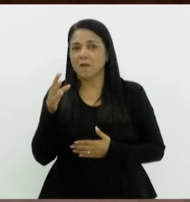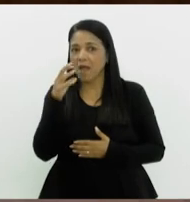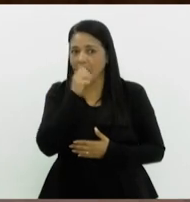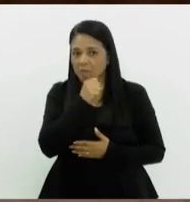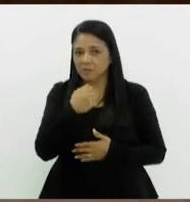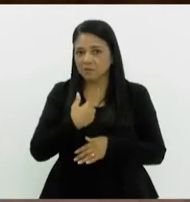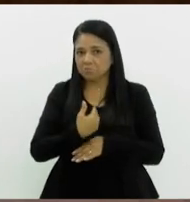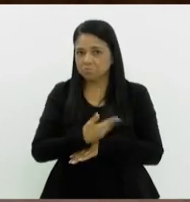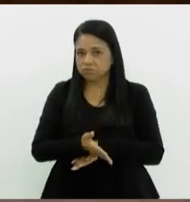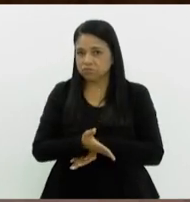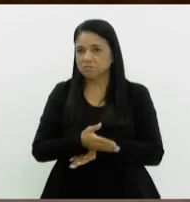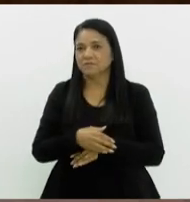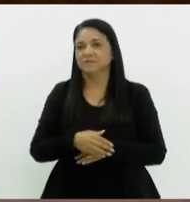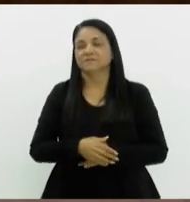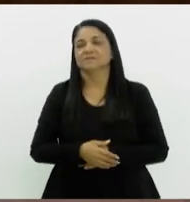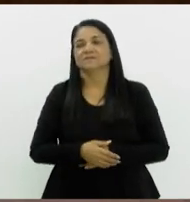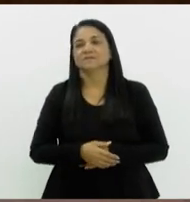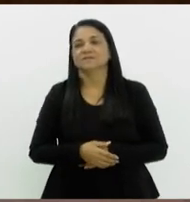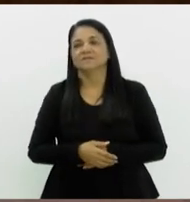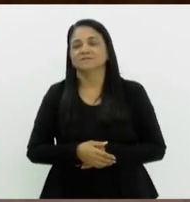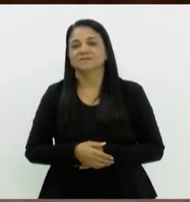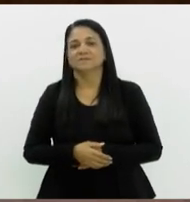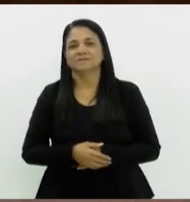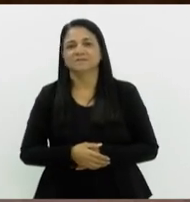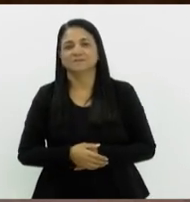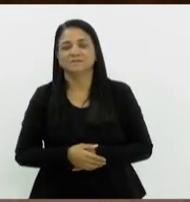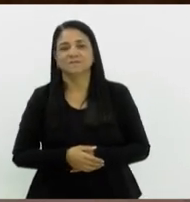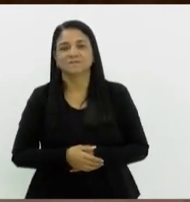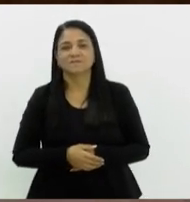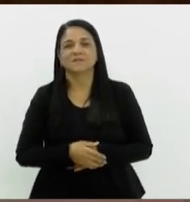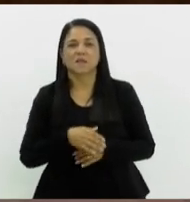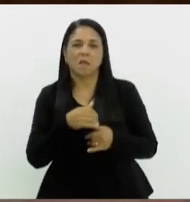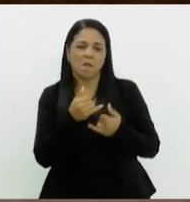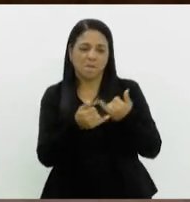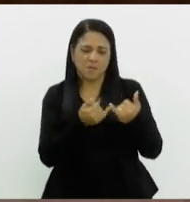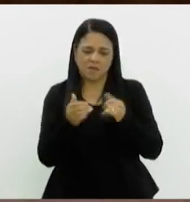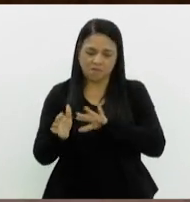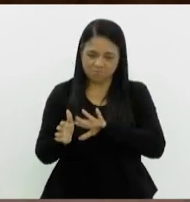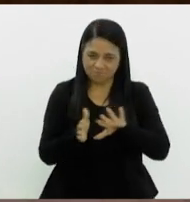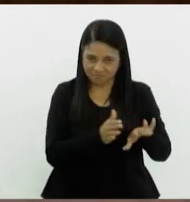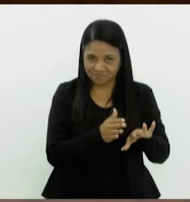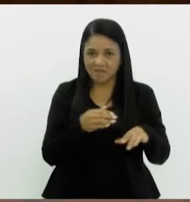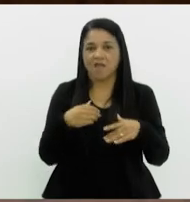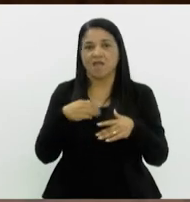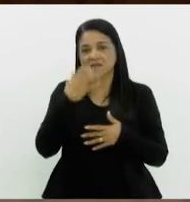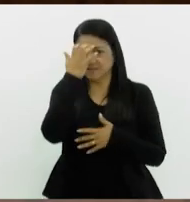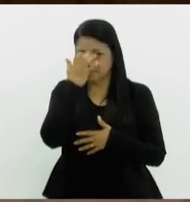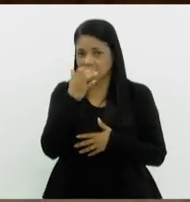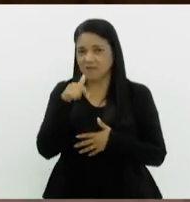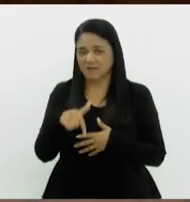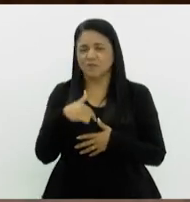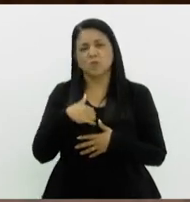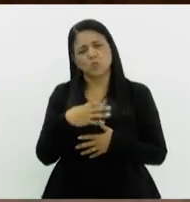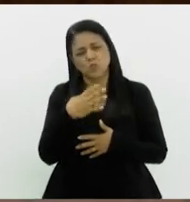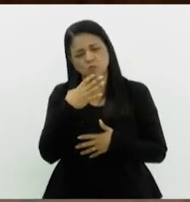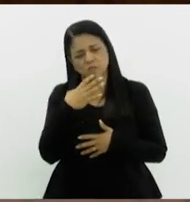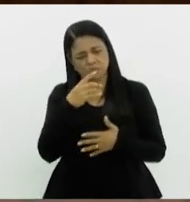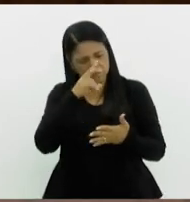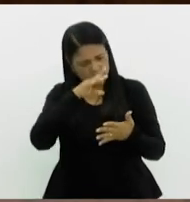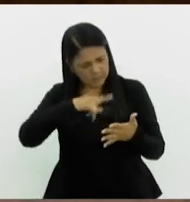né? Presidente, brincadeiras à parte, aqui o negócio é sério. Tomei conhecimento